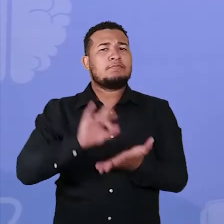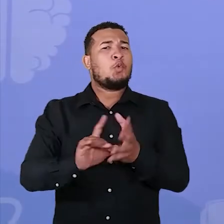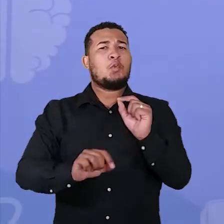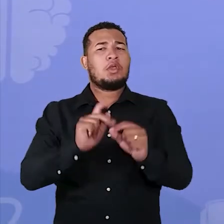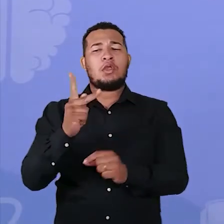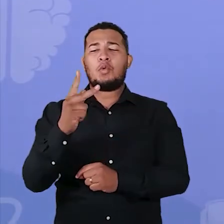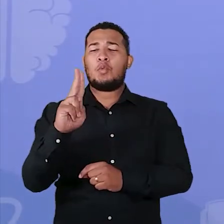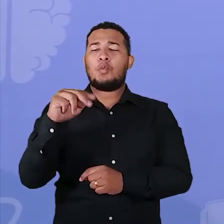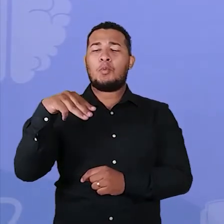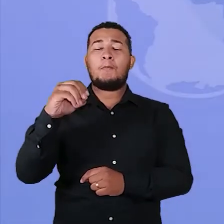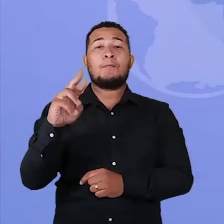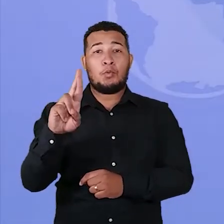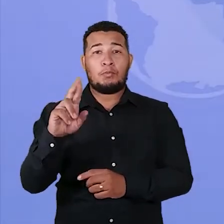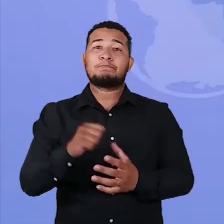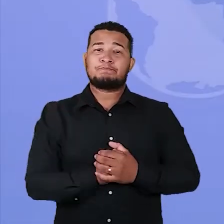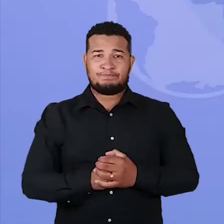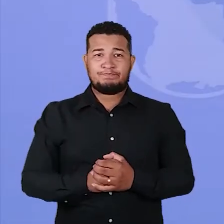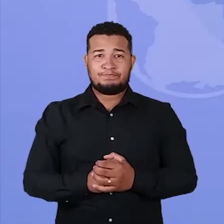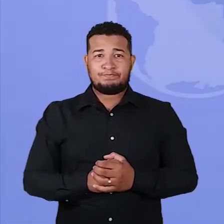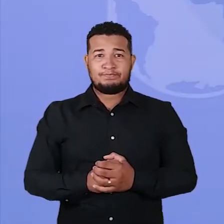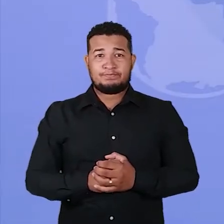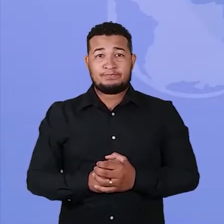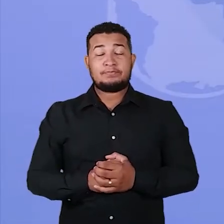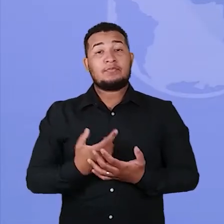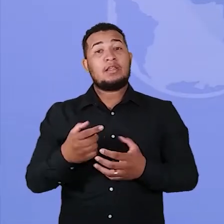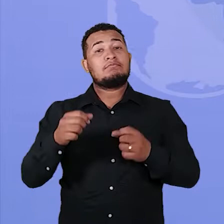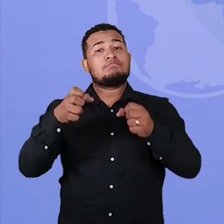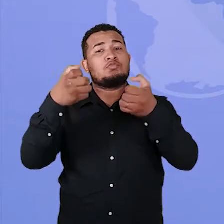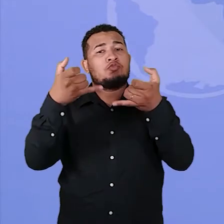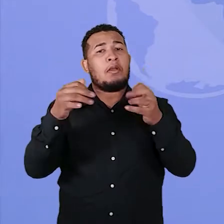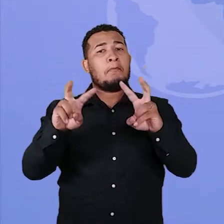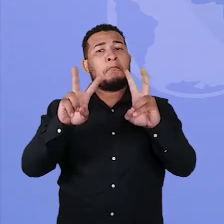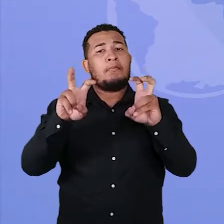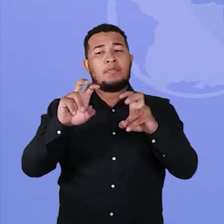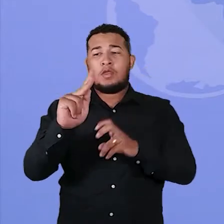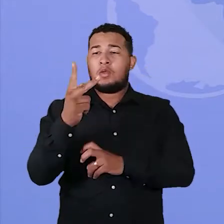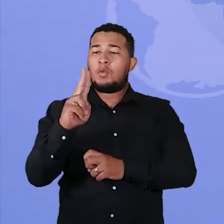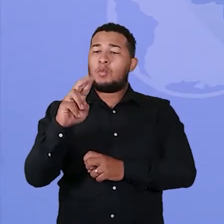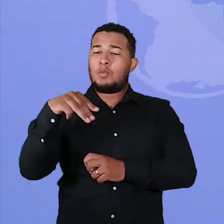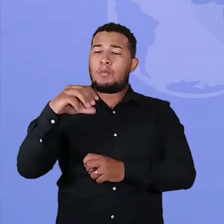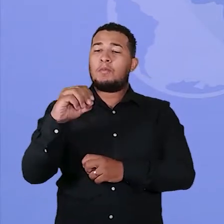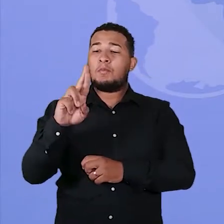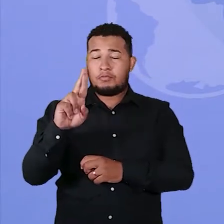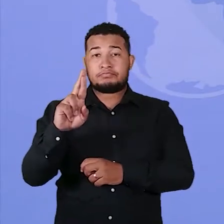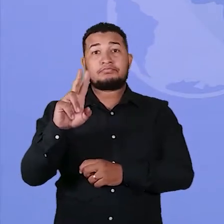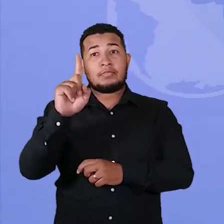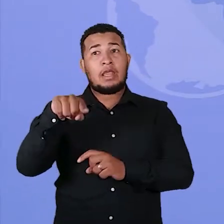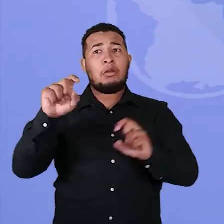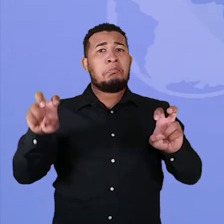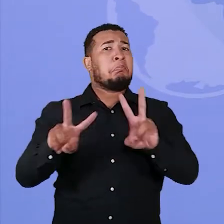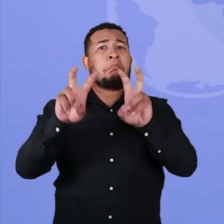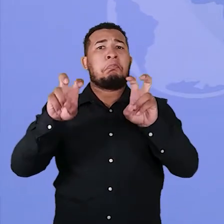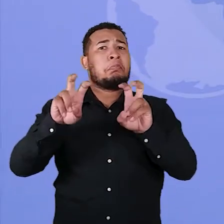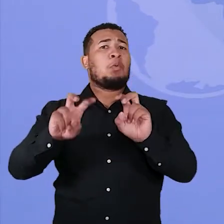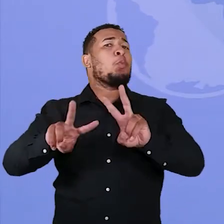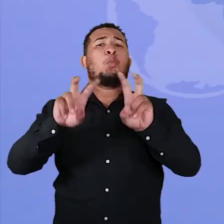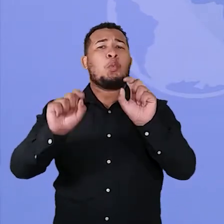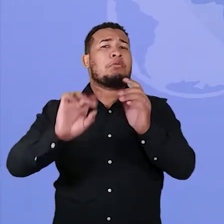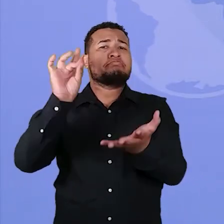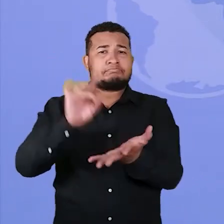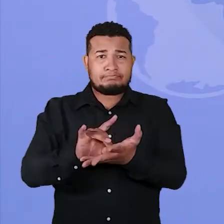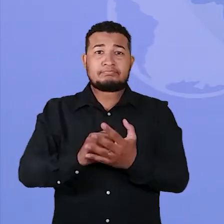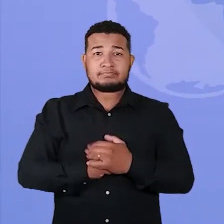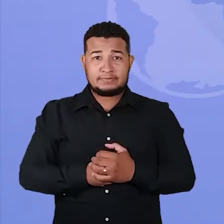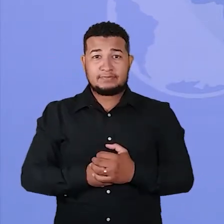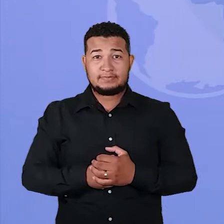é exatamente isso. Vamos lá. Seguinte, quando a gente fala de humor, a gente está falando de que